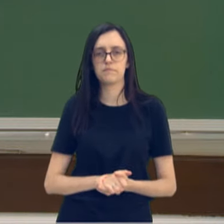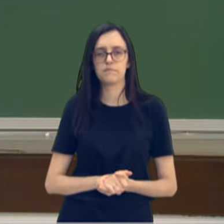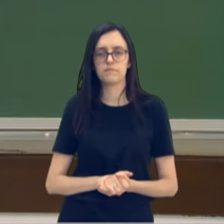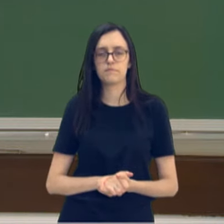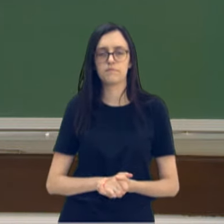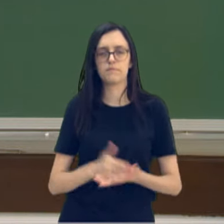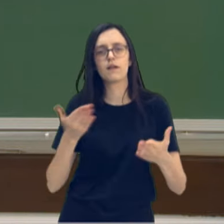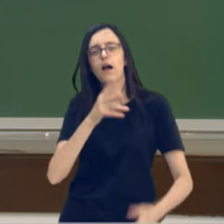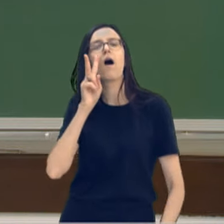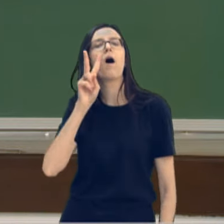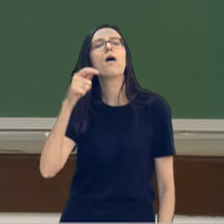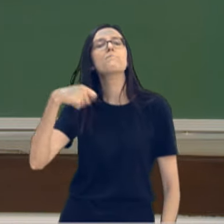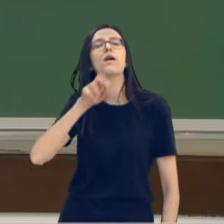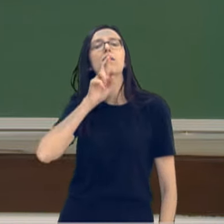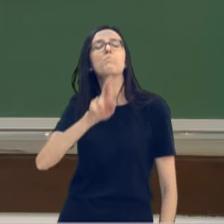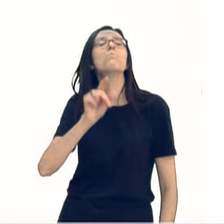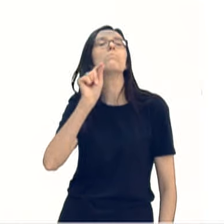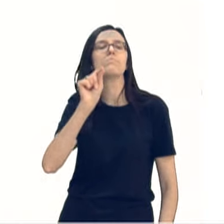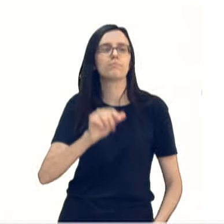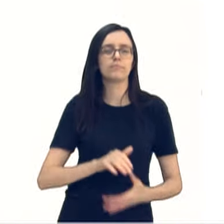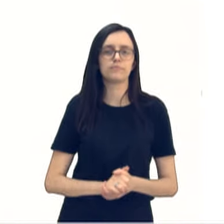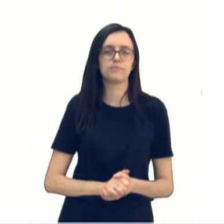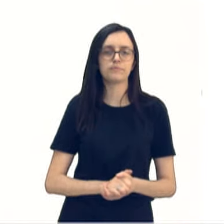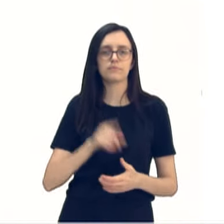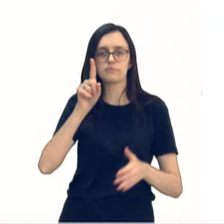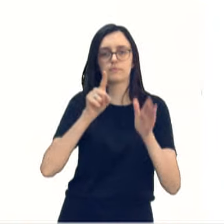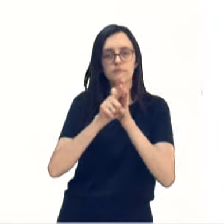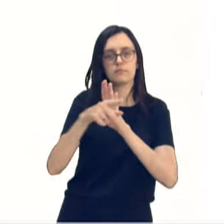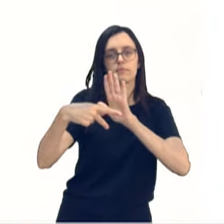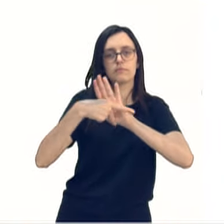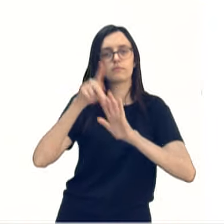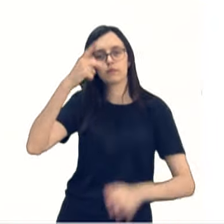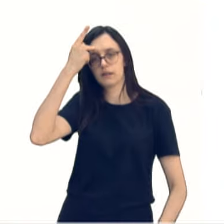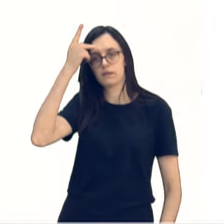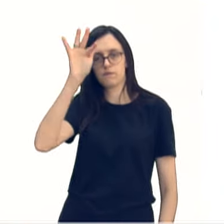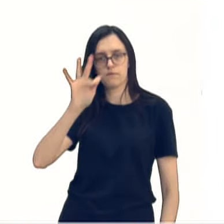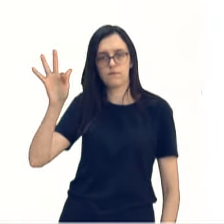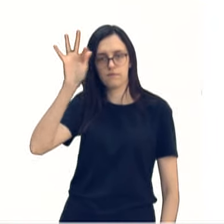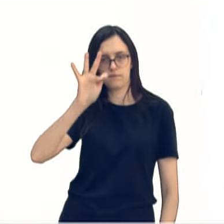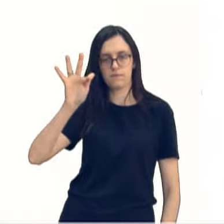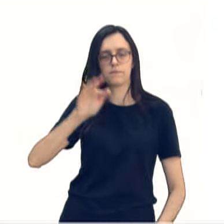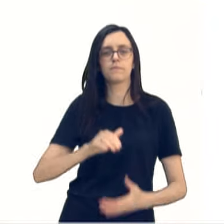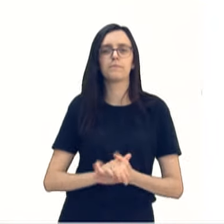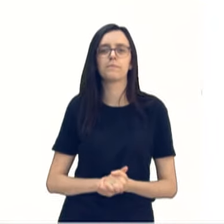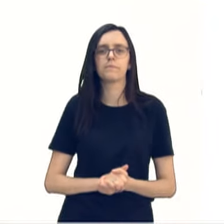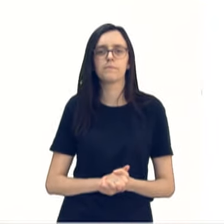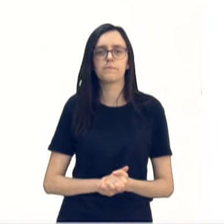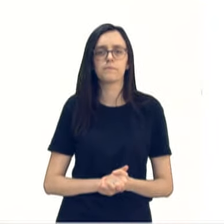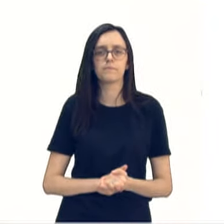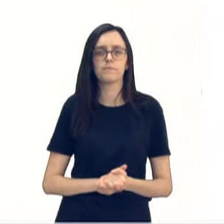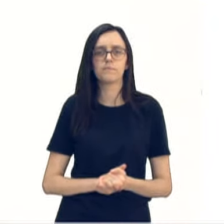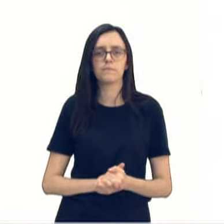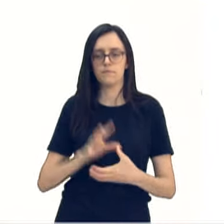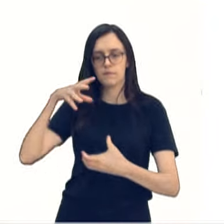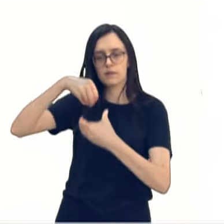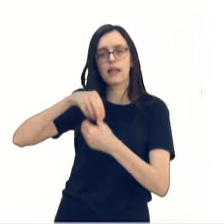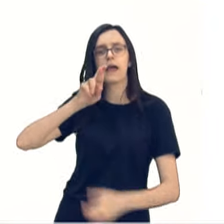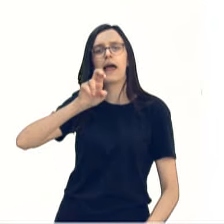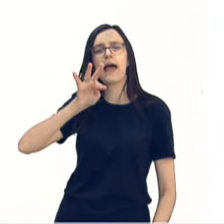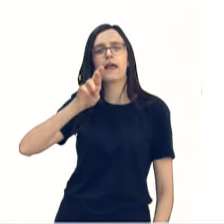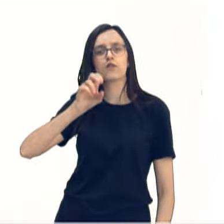Dá uma olhada aqui o que vocês precisam responder para mim. Uma questão da Universidade Mackenzie de São Paulo. O material hereditário dos retrovírus é